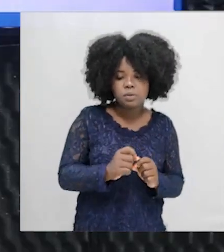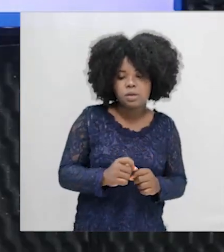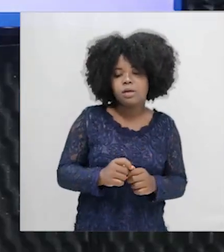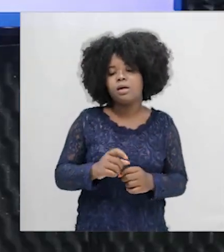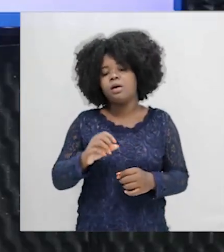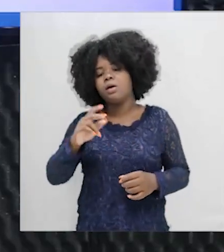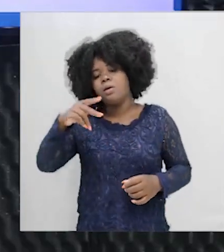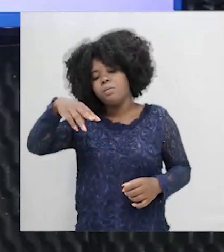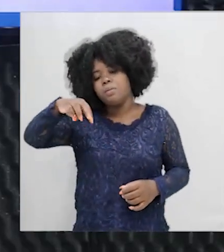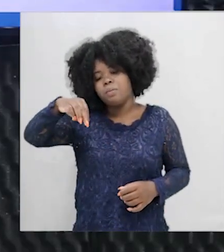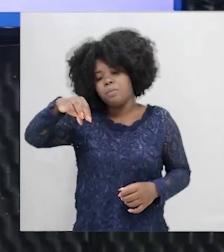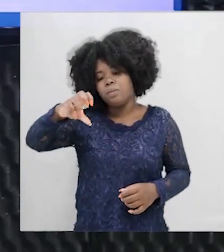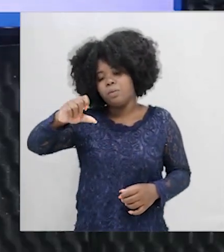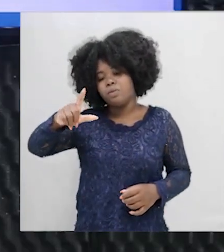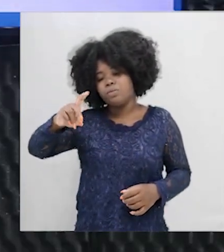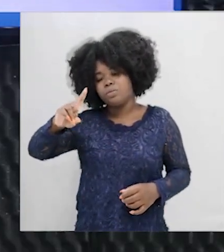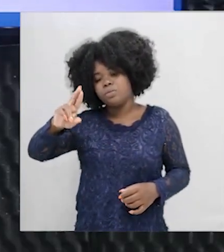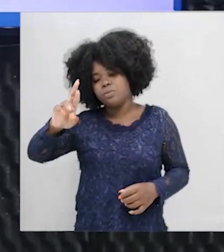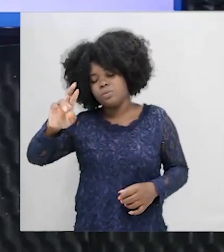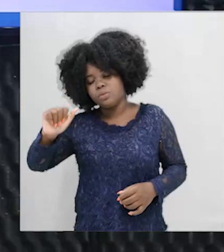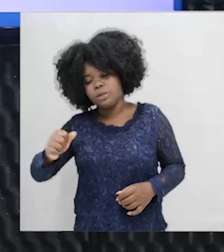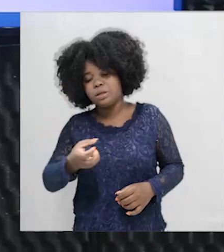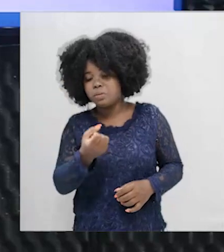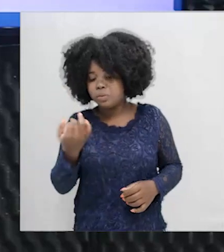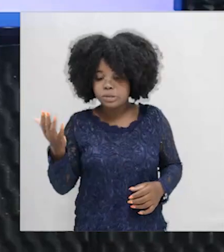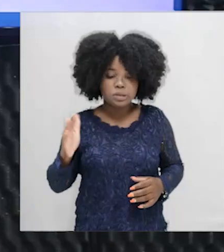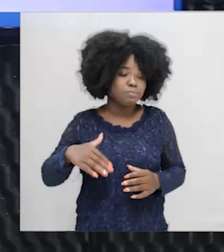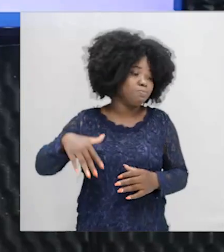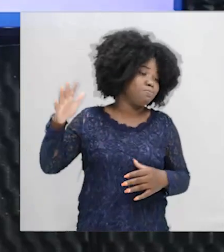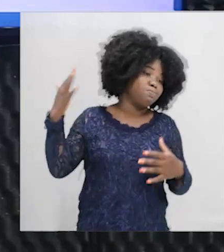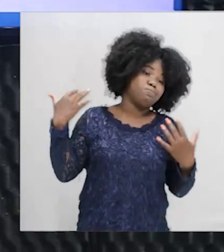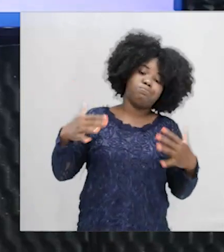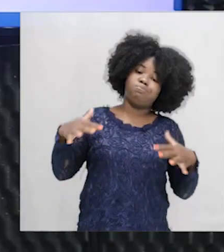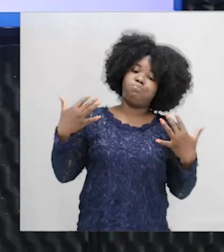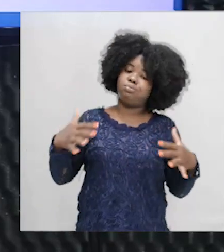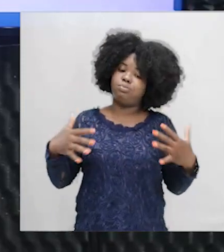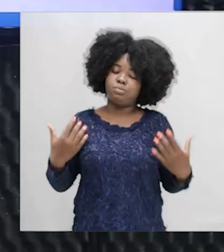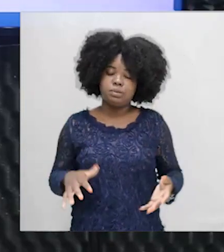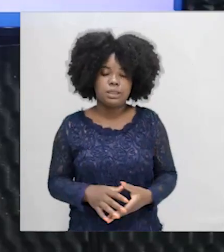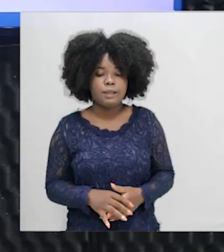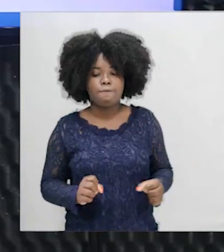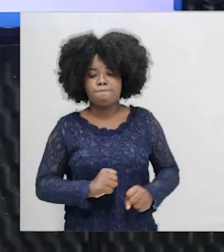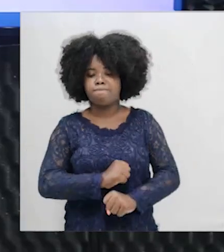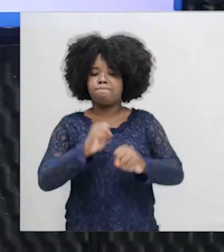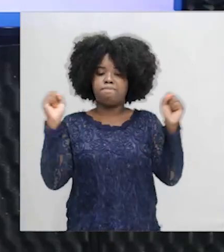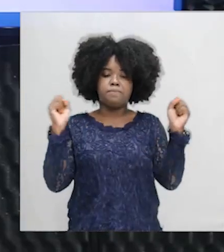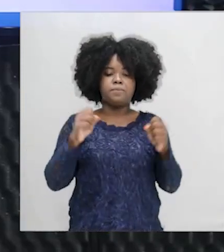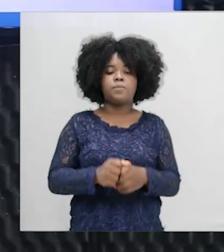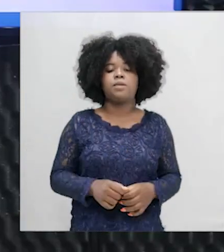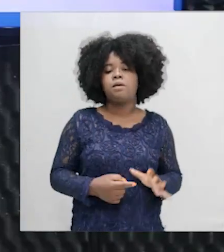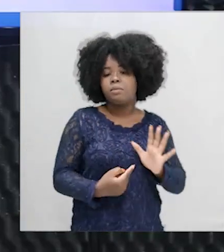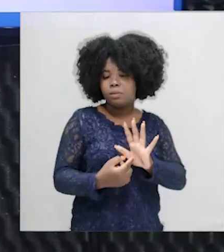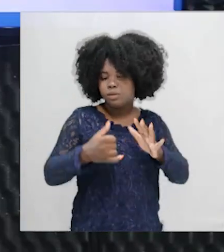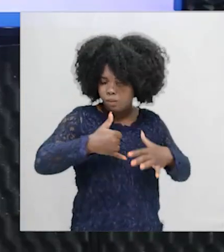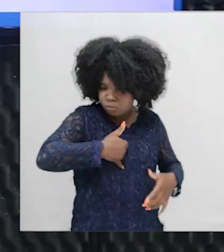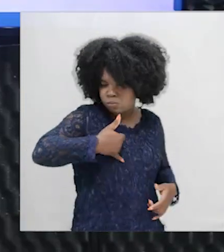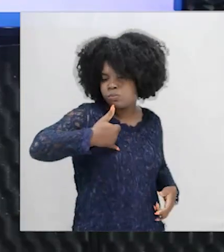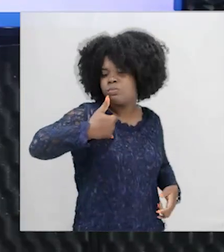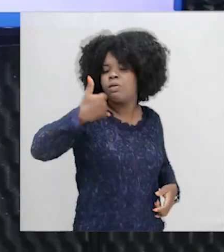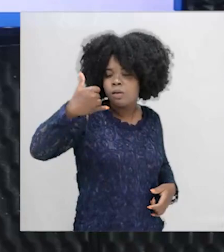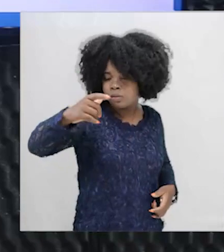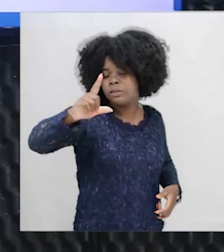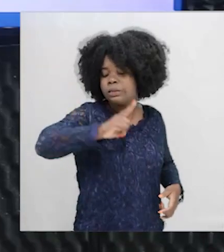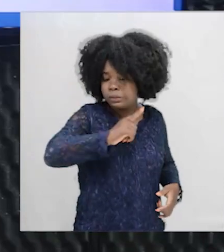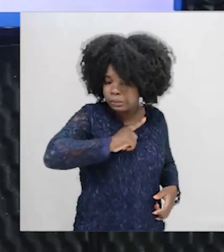uma moldura, um arabesco, e a quantidade é grande, justamente para mostrar o orgulho de se ter parte